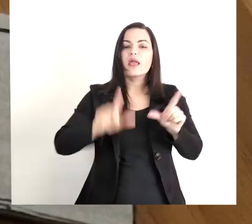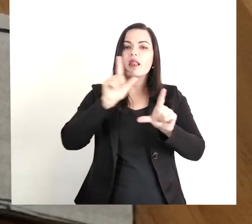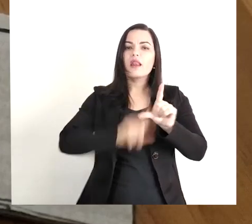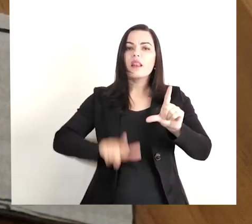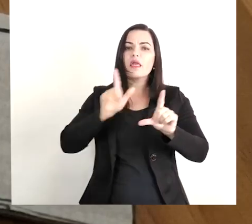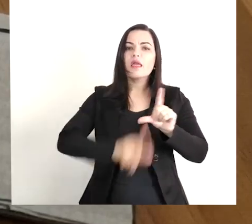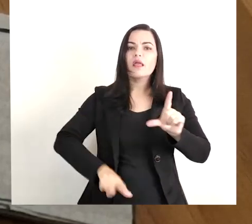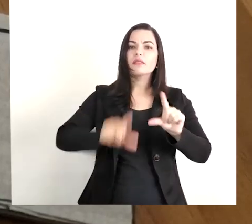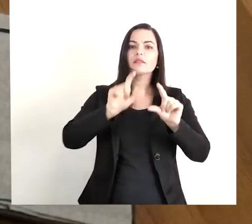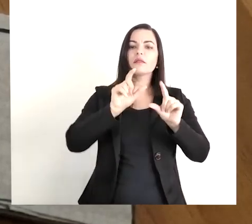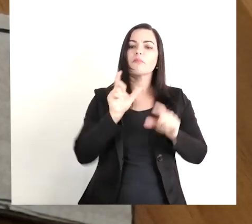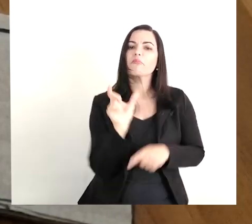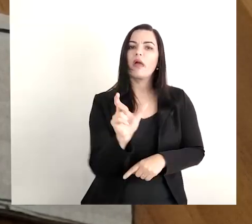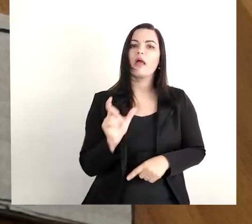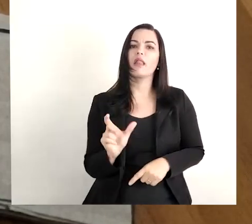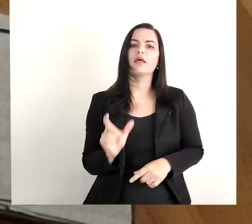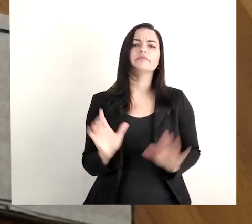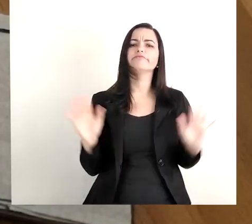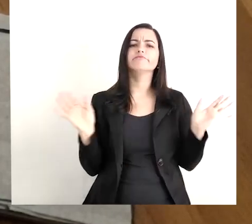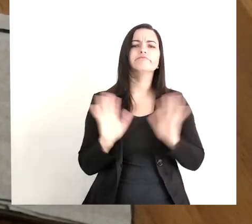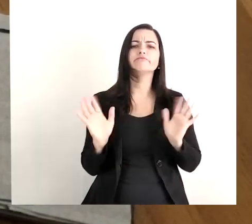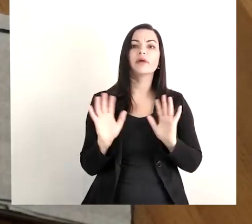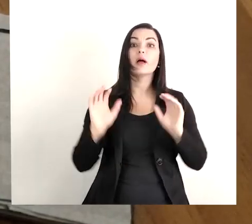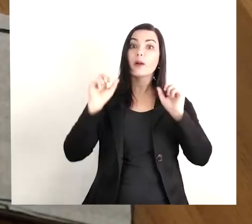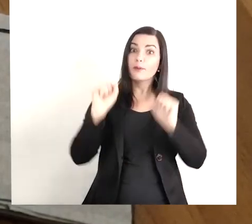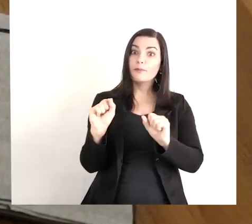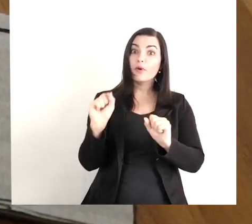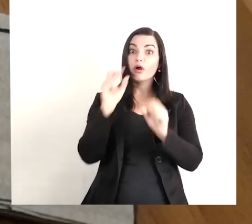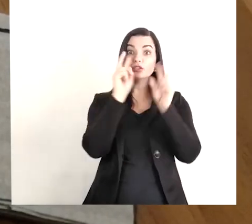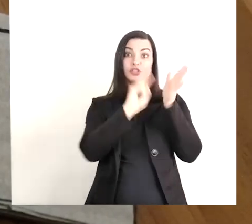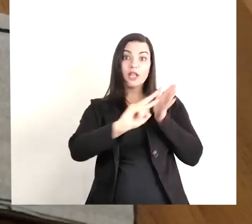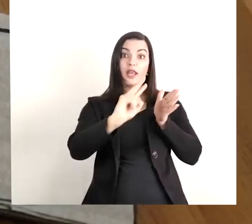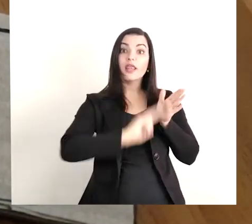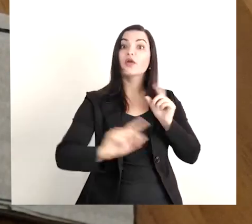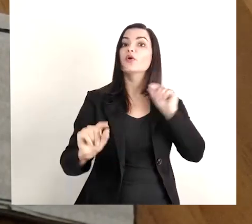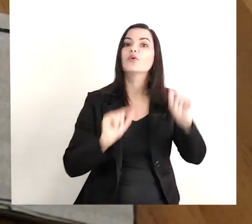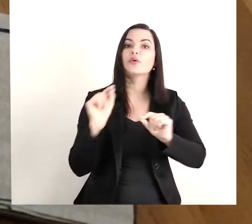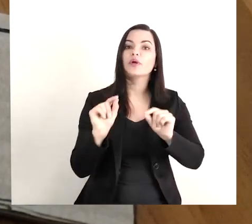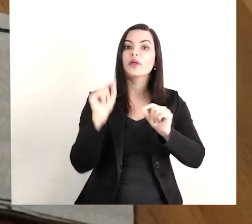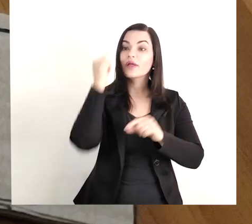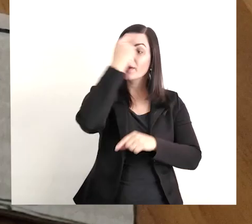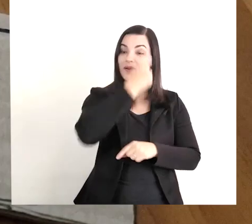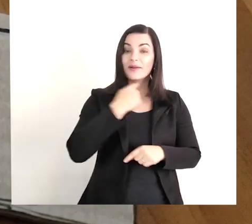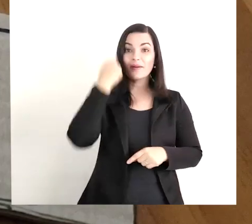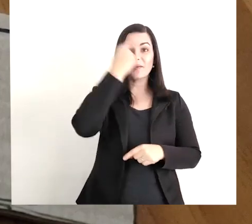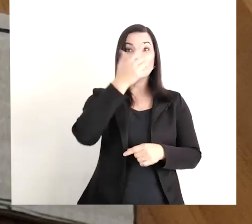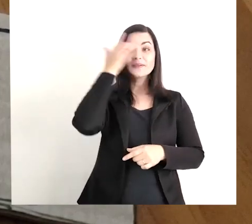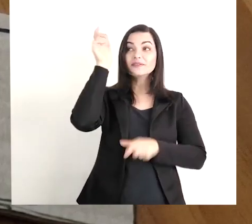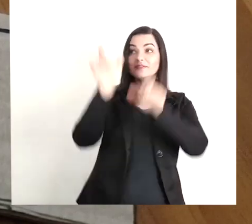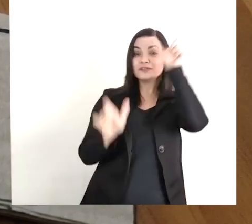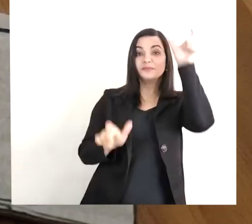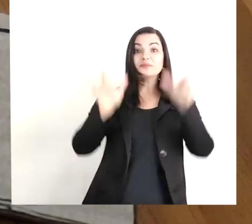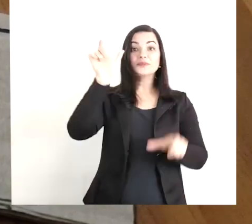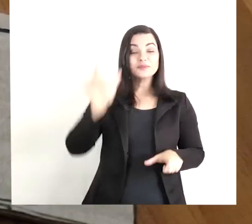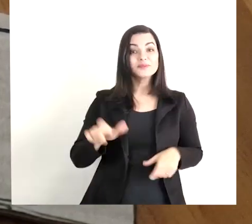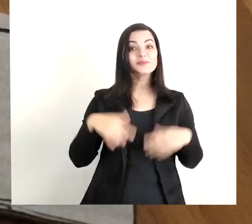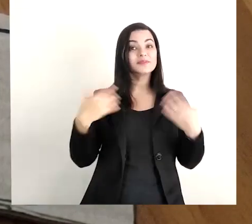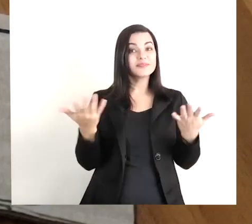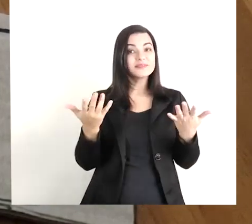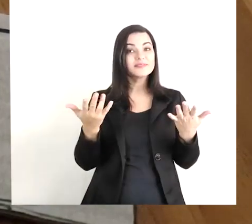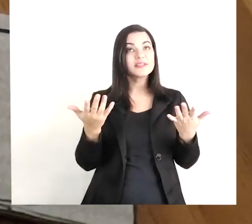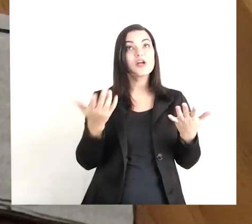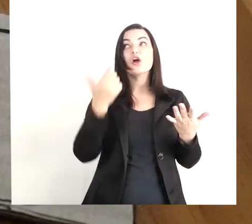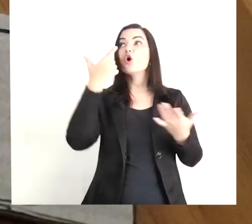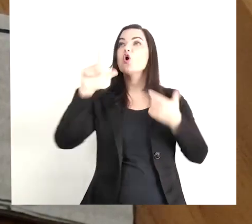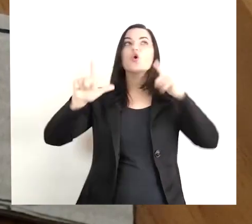palavras têm. A gente lê o rosto das pessoas, as expressões faciais. Tem tanta coisa que a gente pode ler no mundo sem